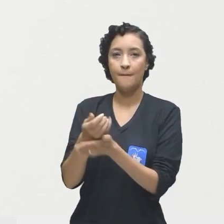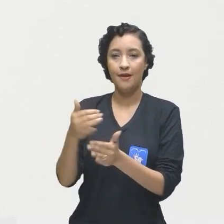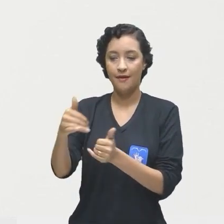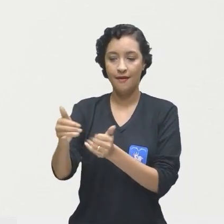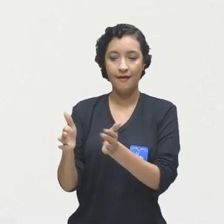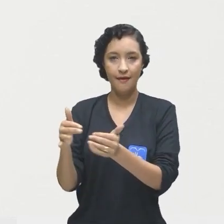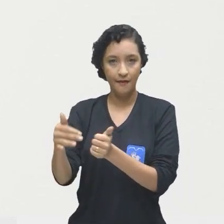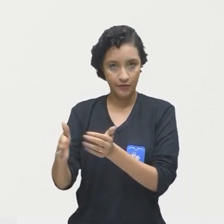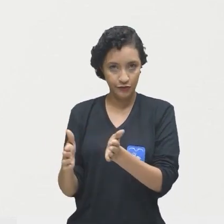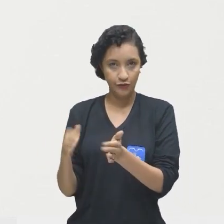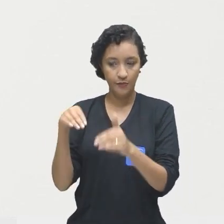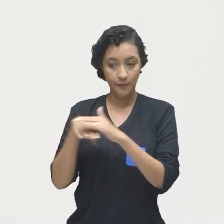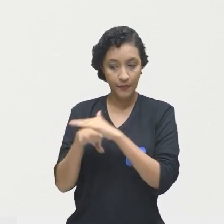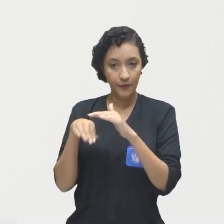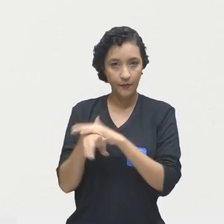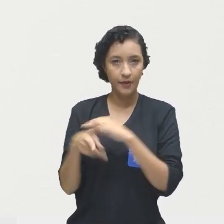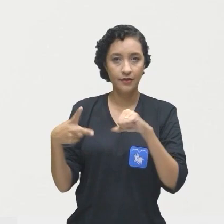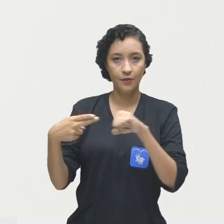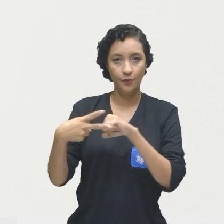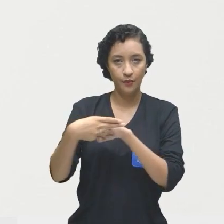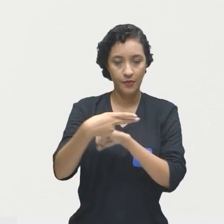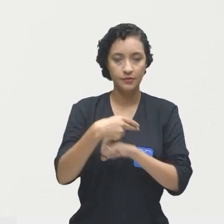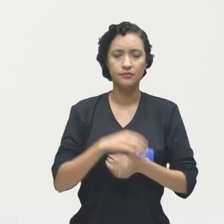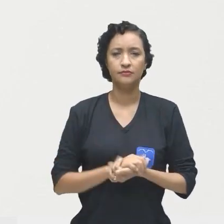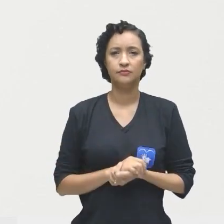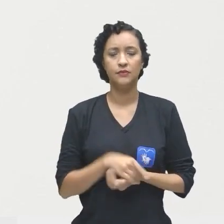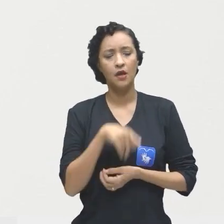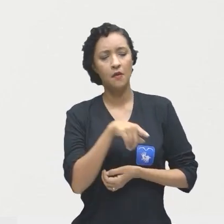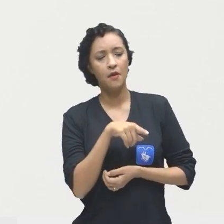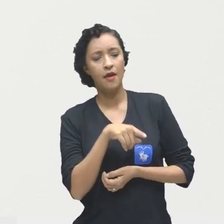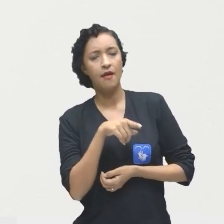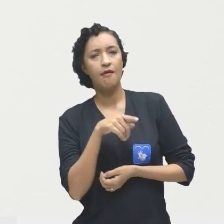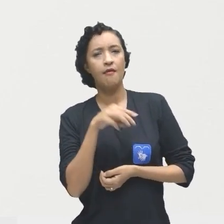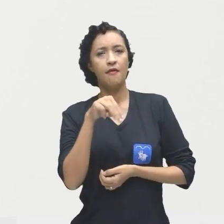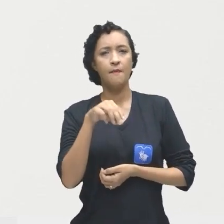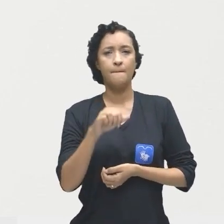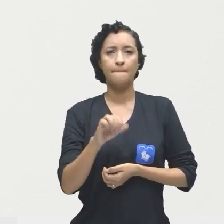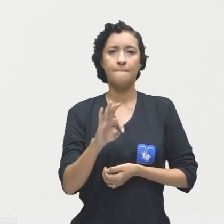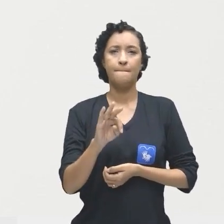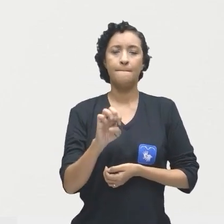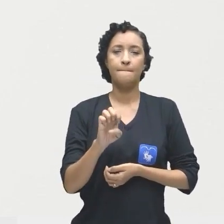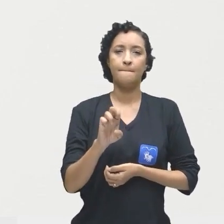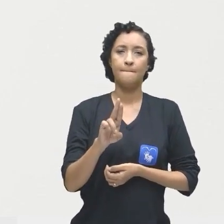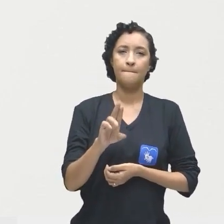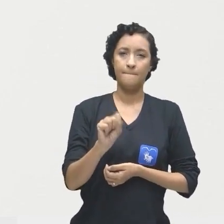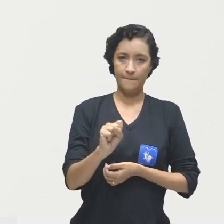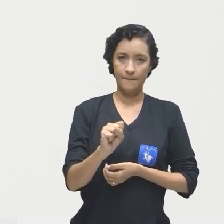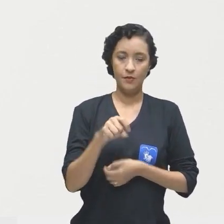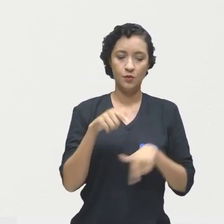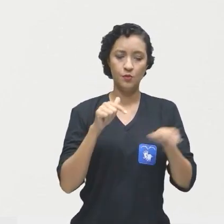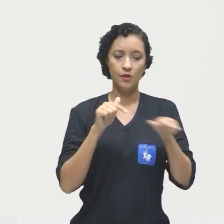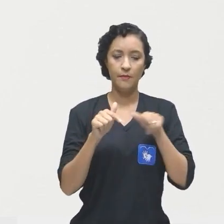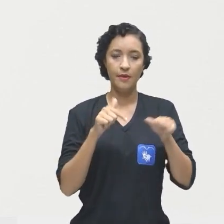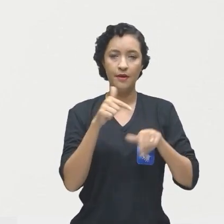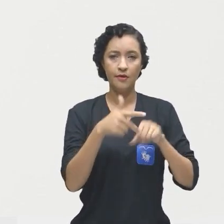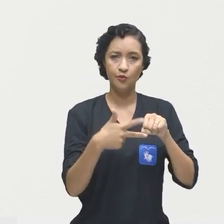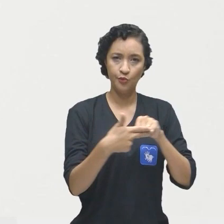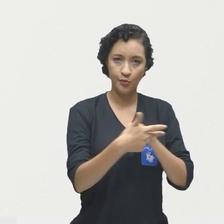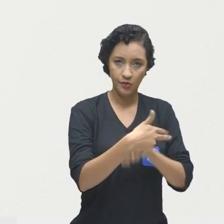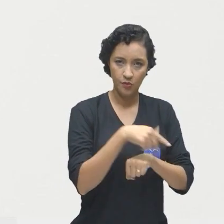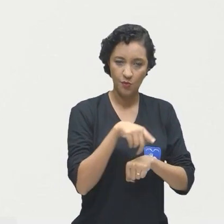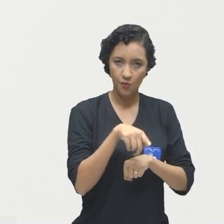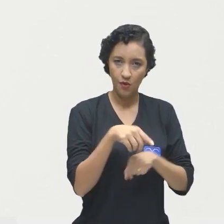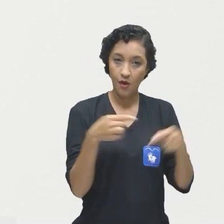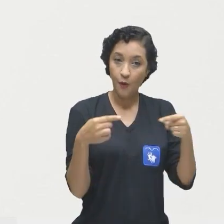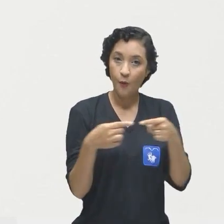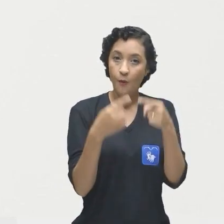produto. Então, se ele trabalha lá onde está a plantação, onde está a matéria-prima, é lógico que ele trabalha em